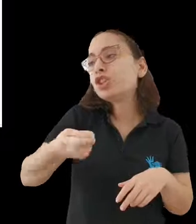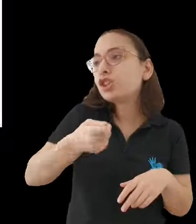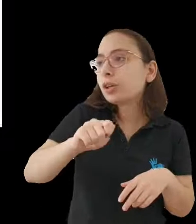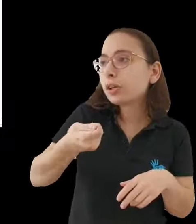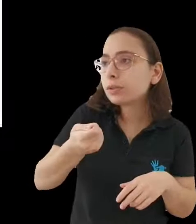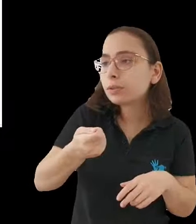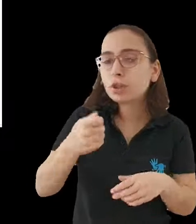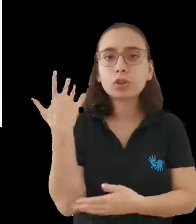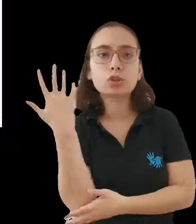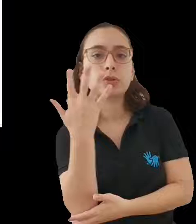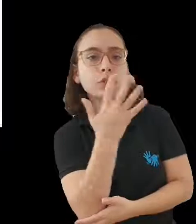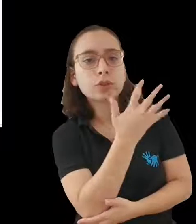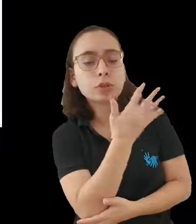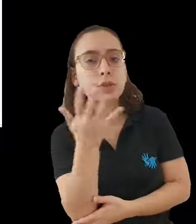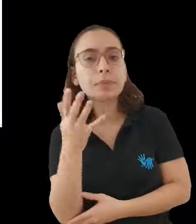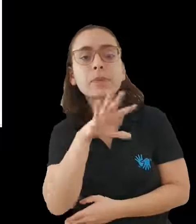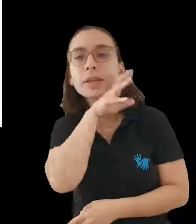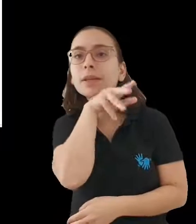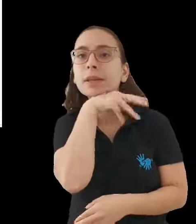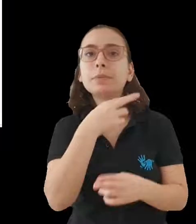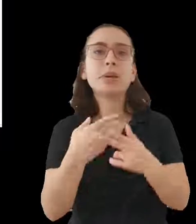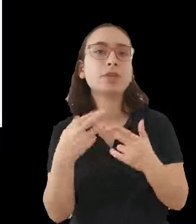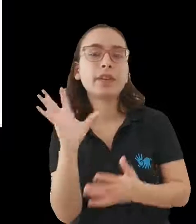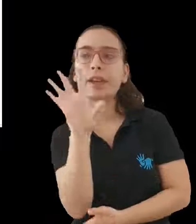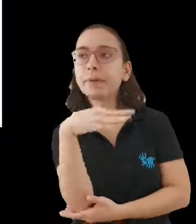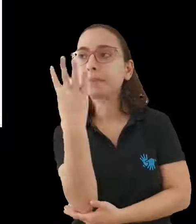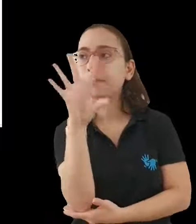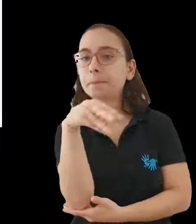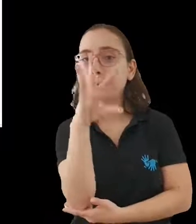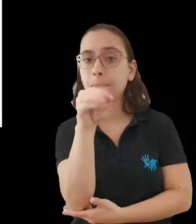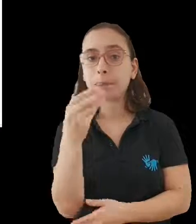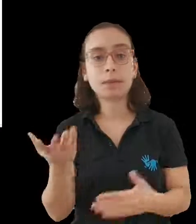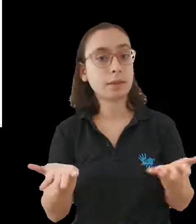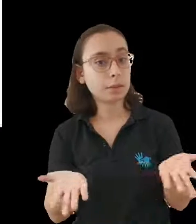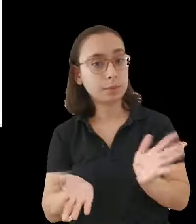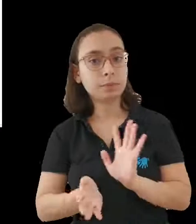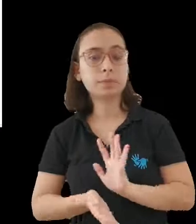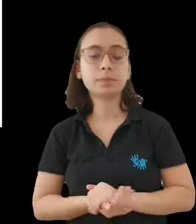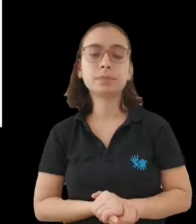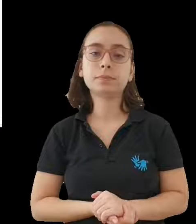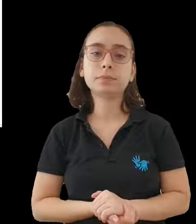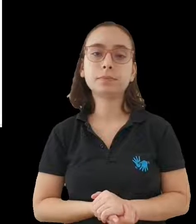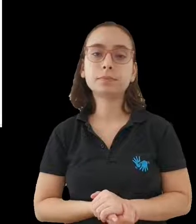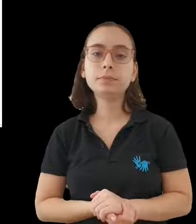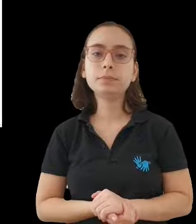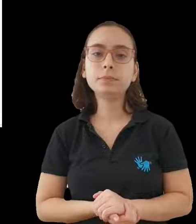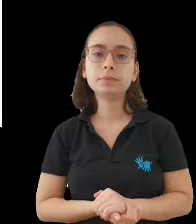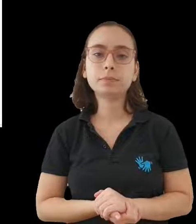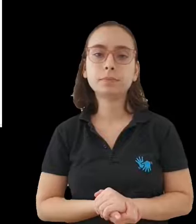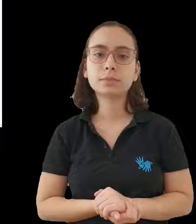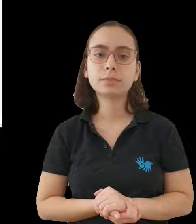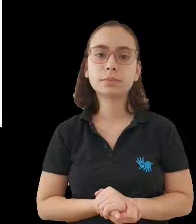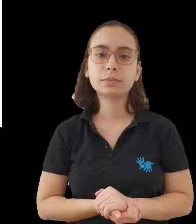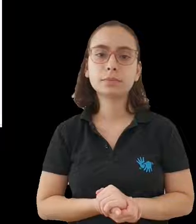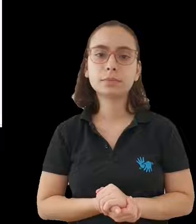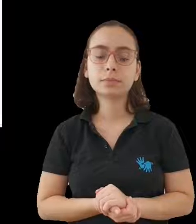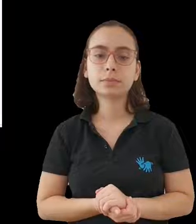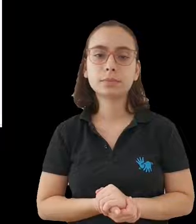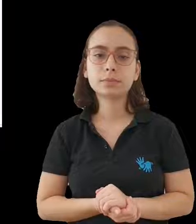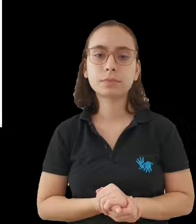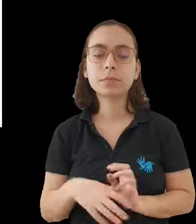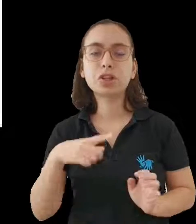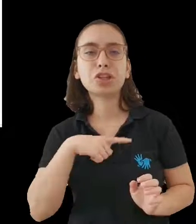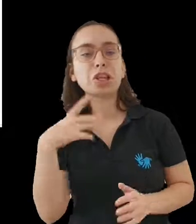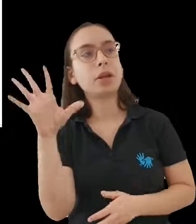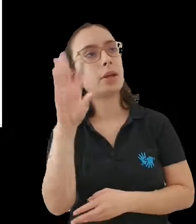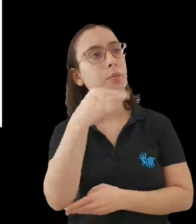chave, de um lado é a floresta e os animais em fantoche, né? Então, aqui tem